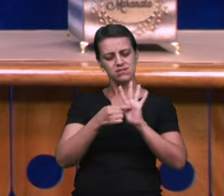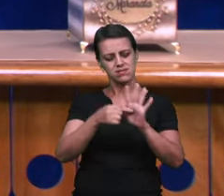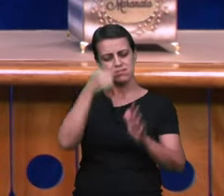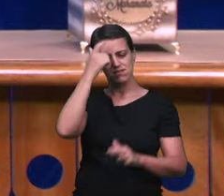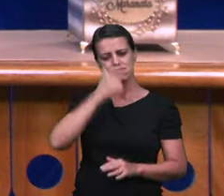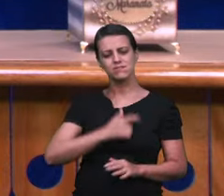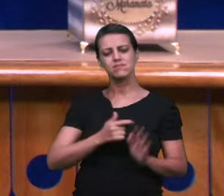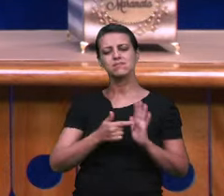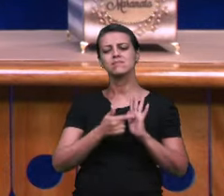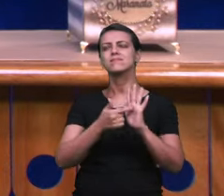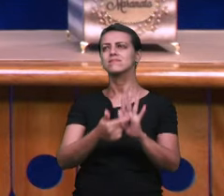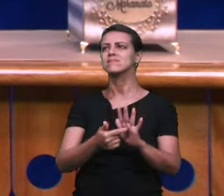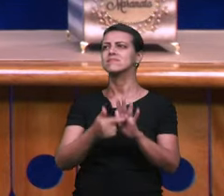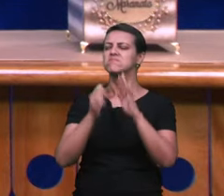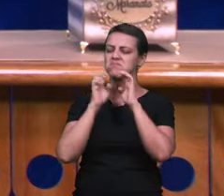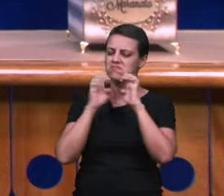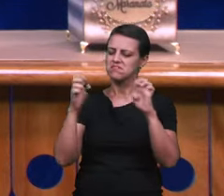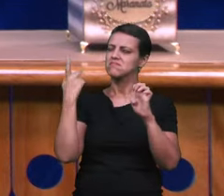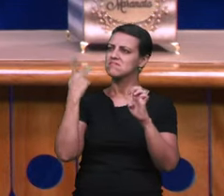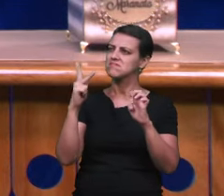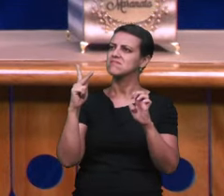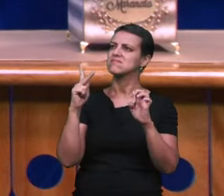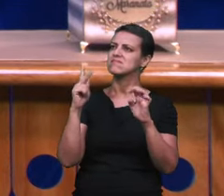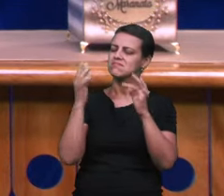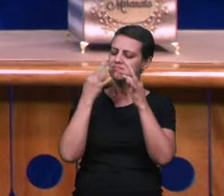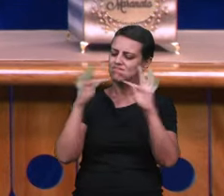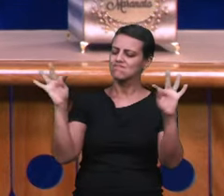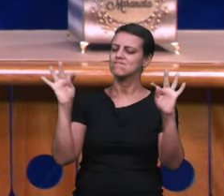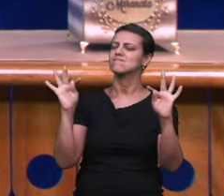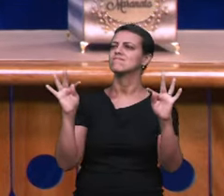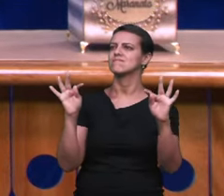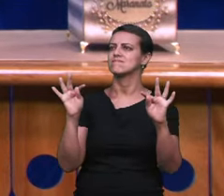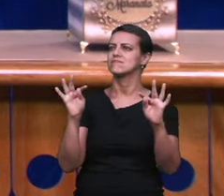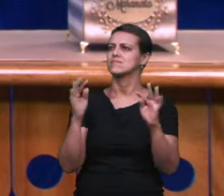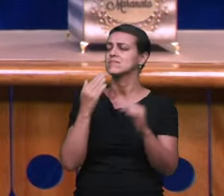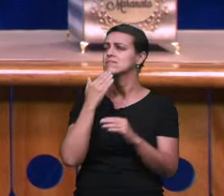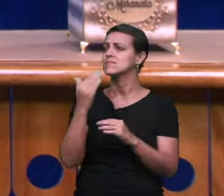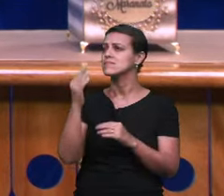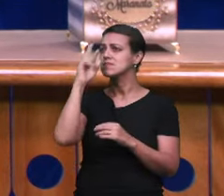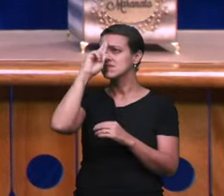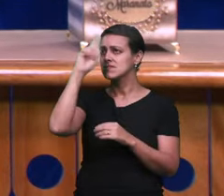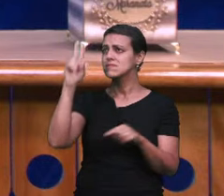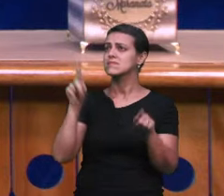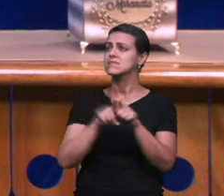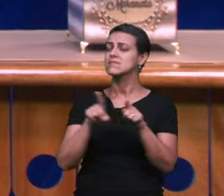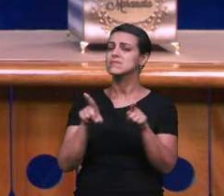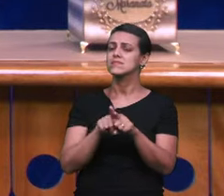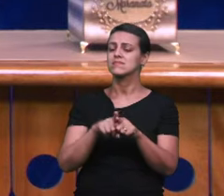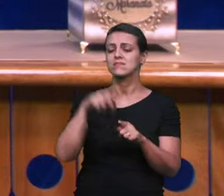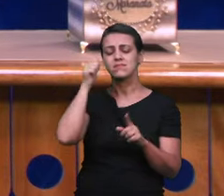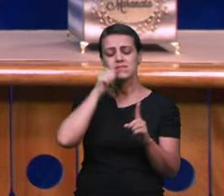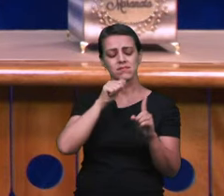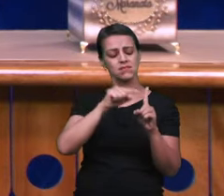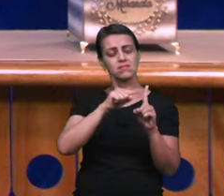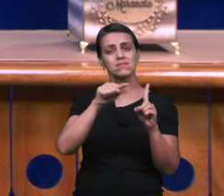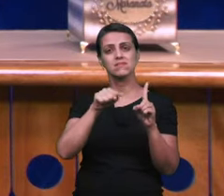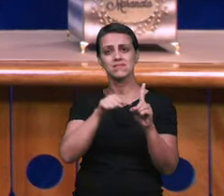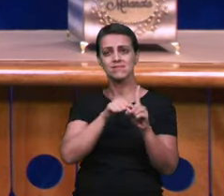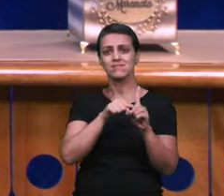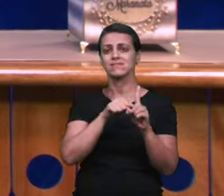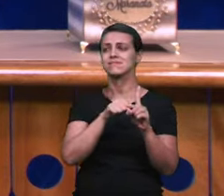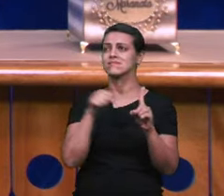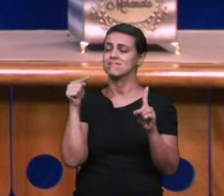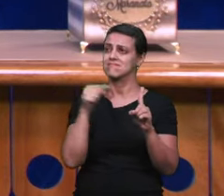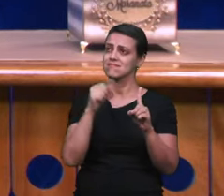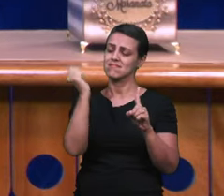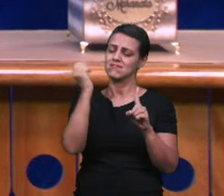do testemunho do Evangelho, do testemunho de uma experiência real contigo. Pedimos ainda por aquelas irmãs que estão no período de gestação, Senhor, que também